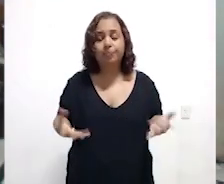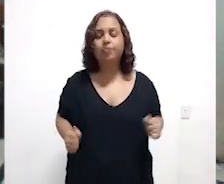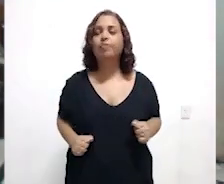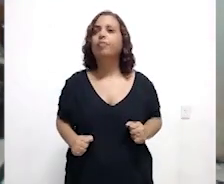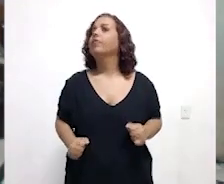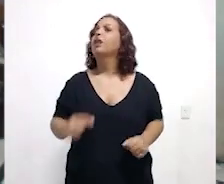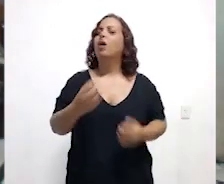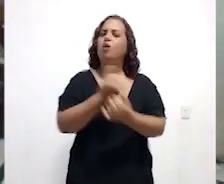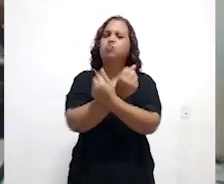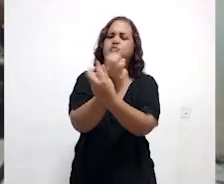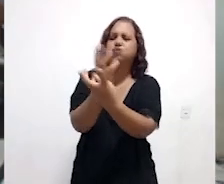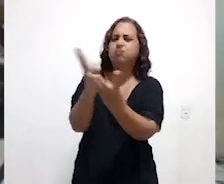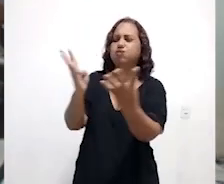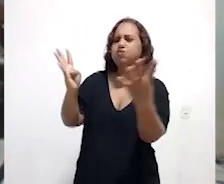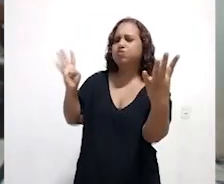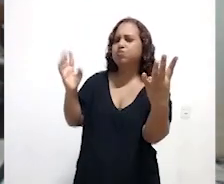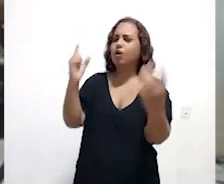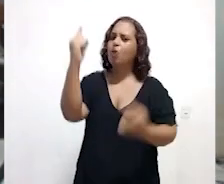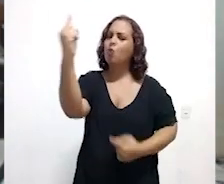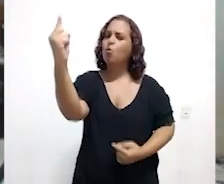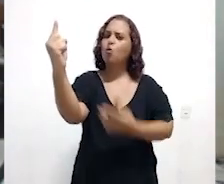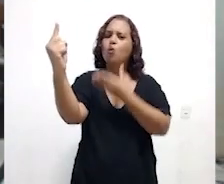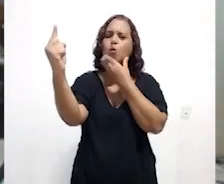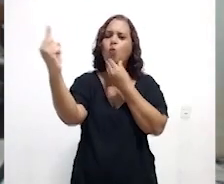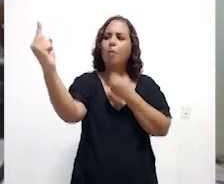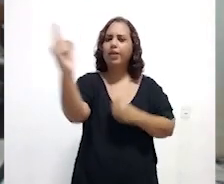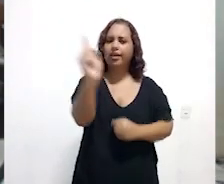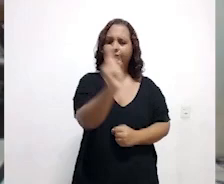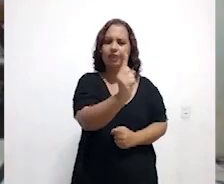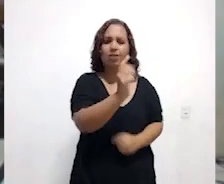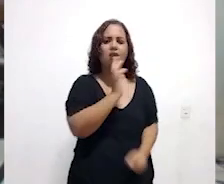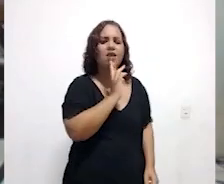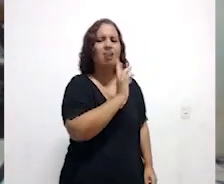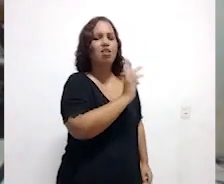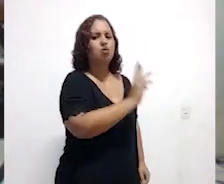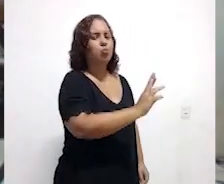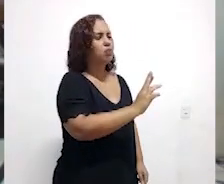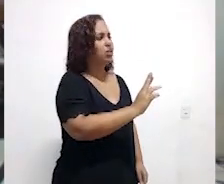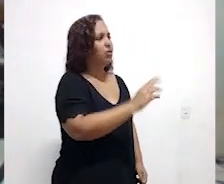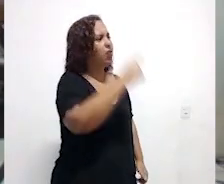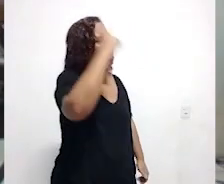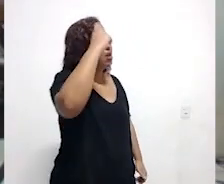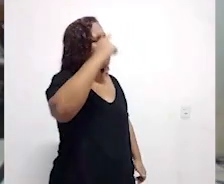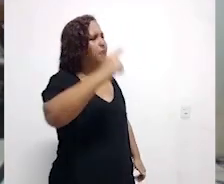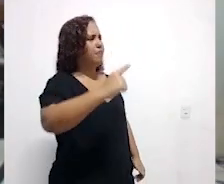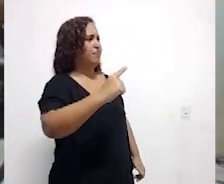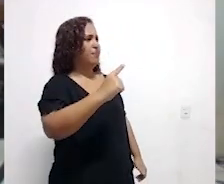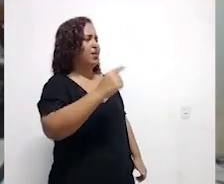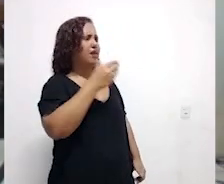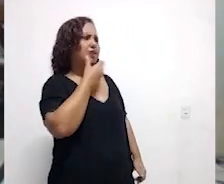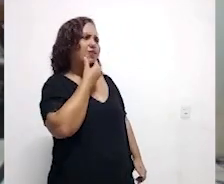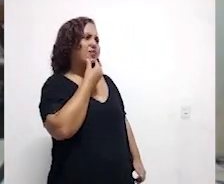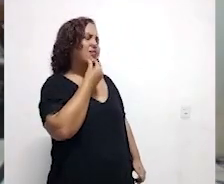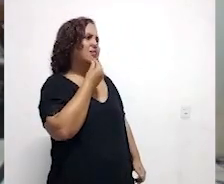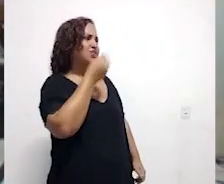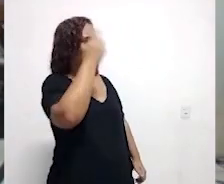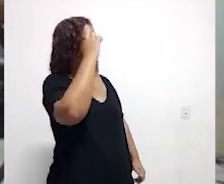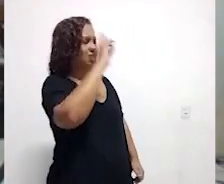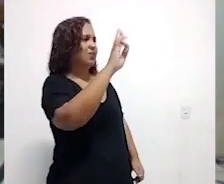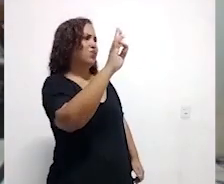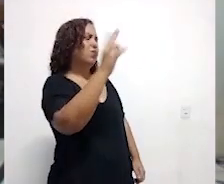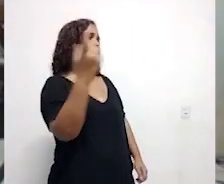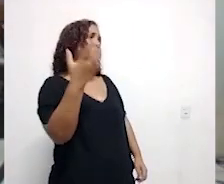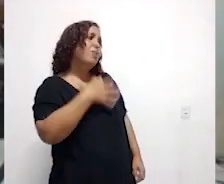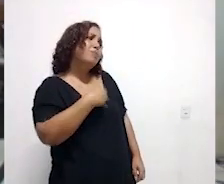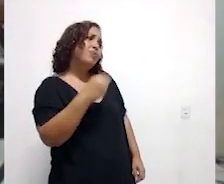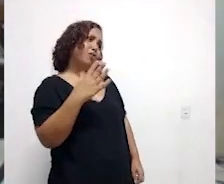Um homem no meio da multidão respondeu: Mestre, eu te trouxe o meu filho, que está com um espírito que